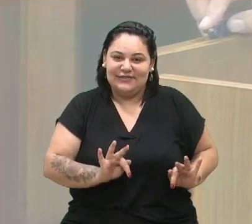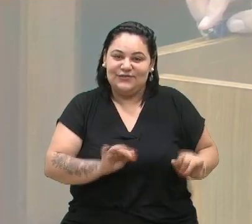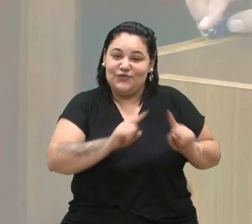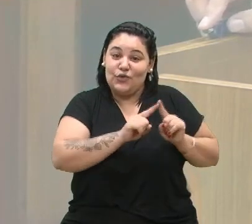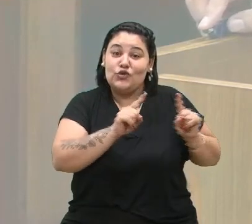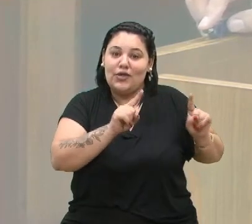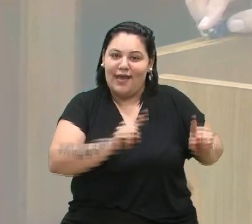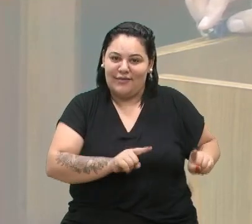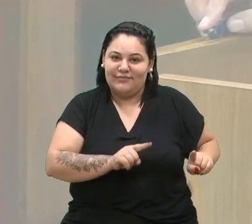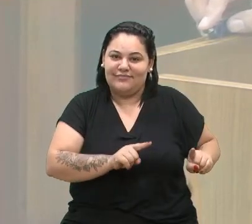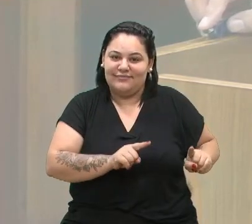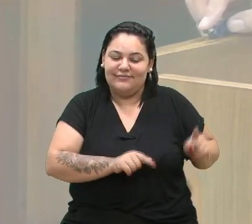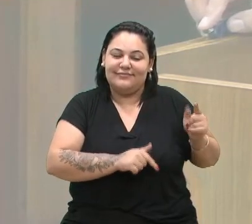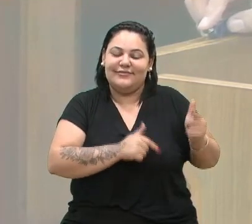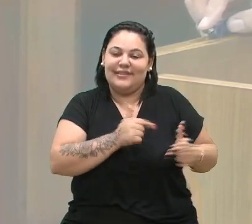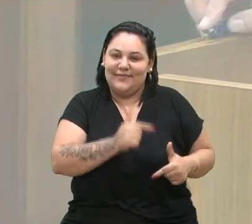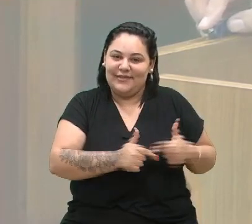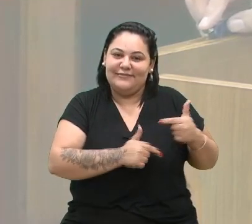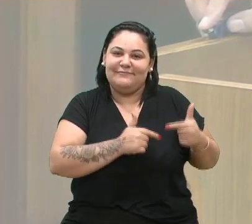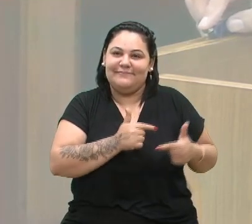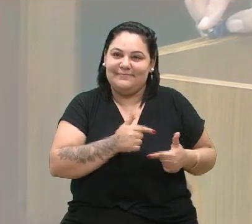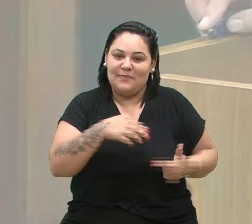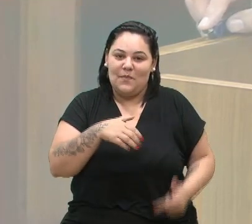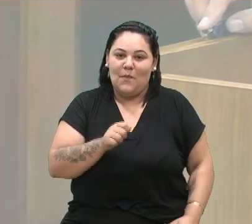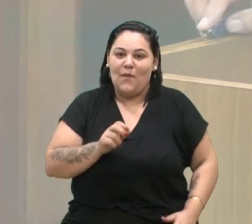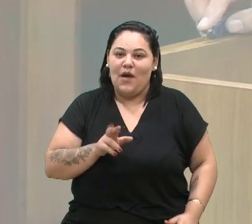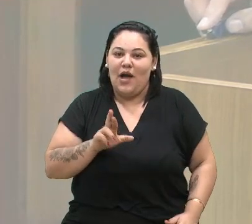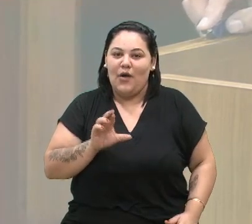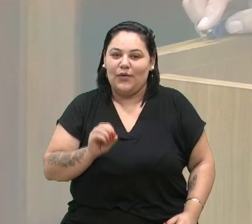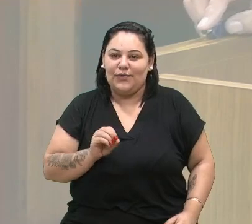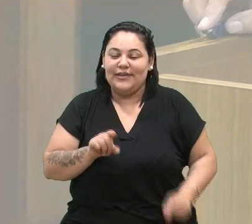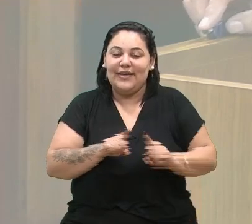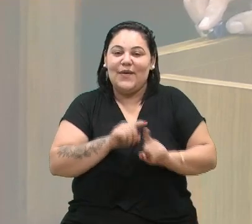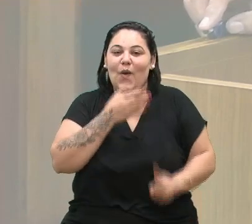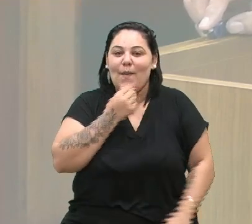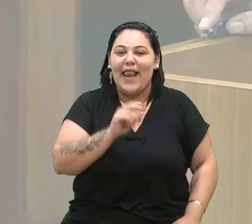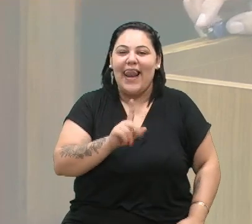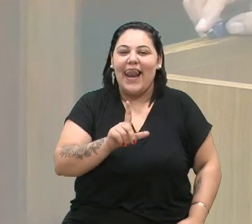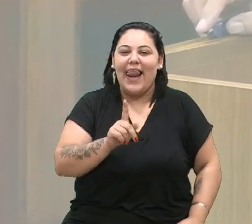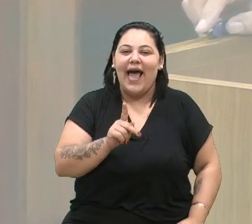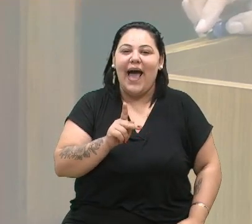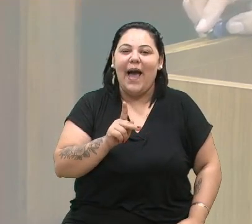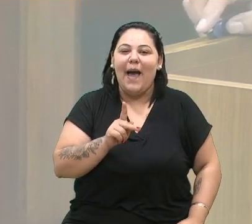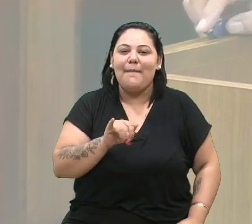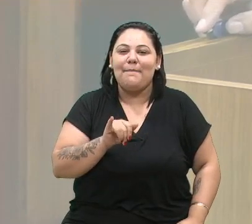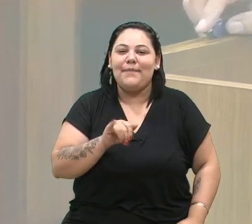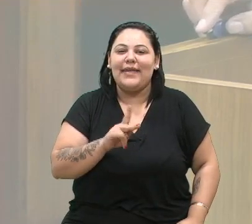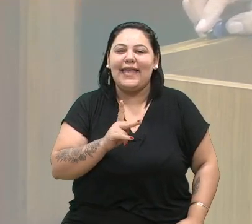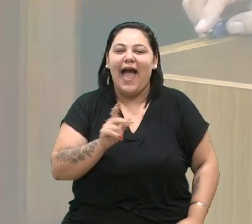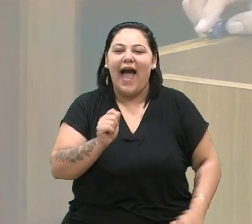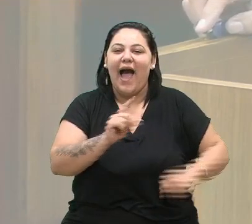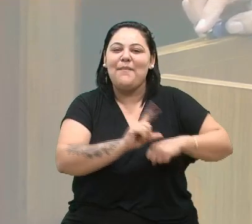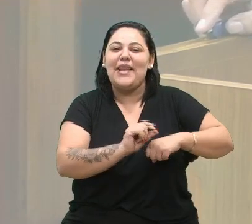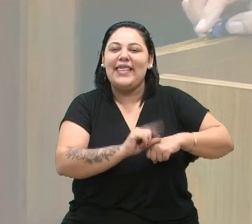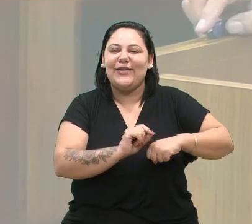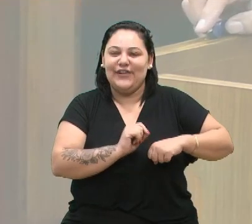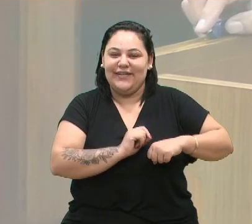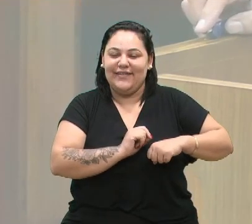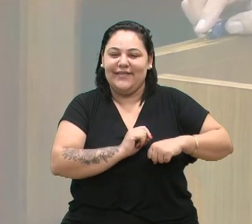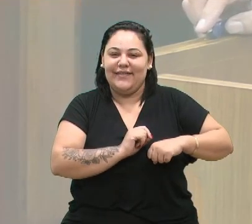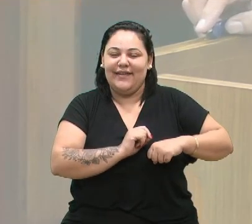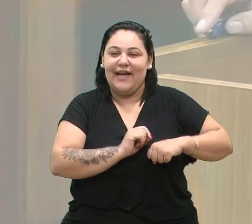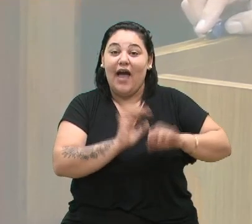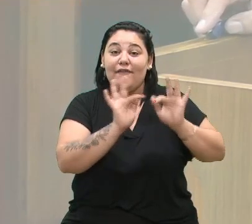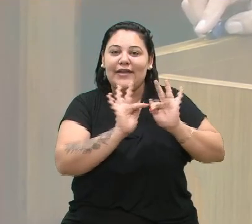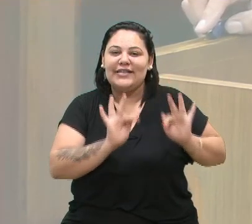funcionários trabalhando, o seu Mauro e o seu Lapinha, é conhecido por Lapinha, a felicidade deles,